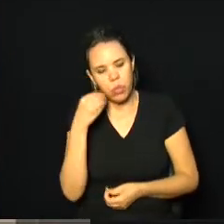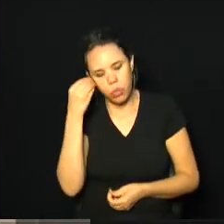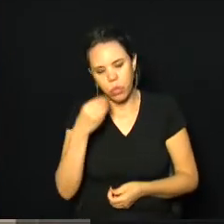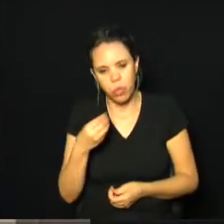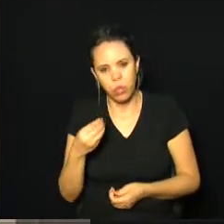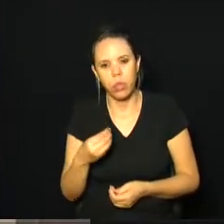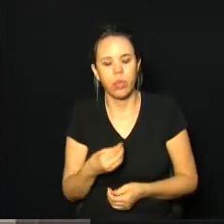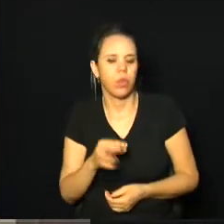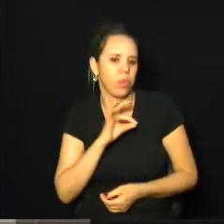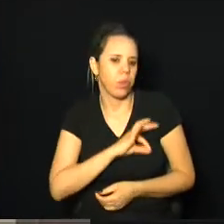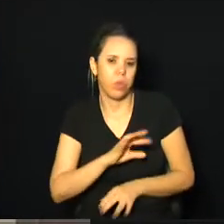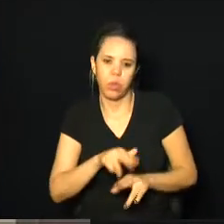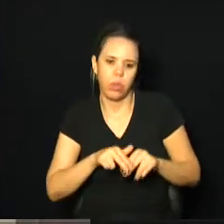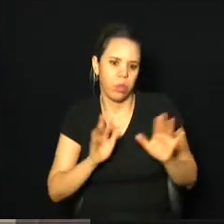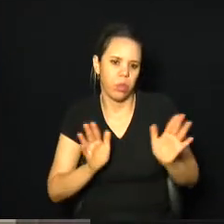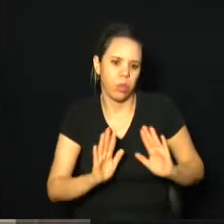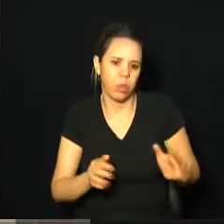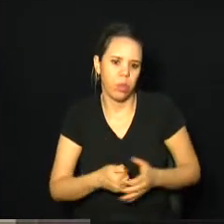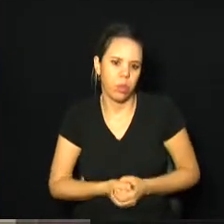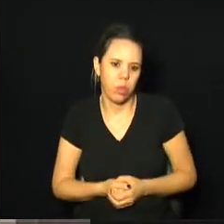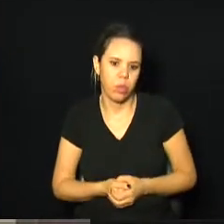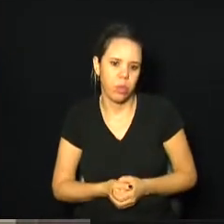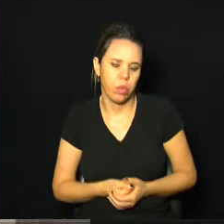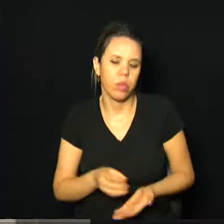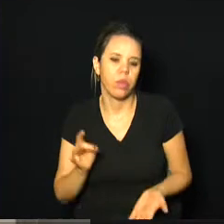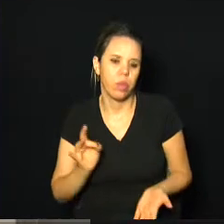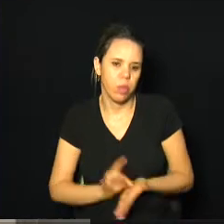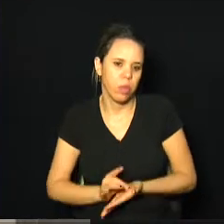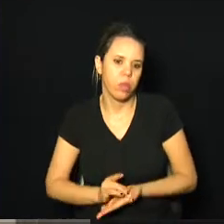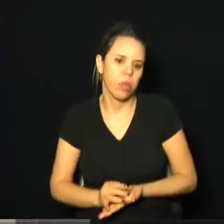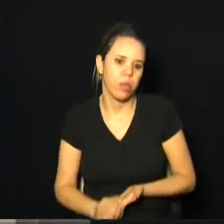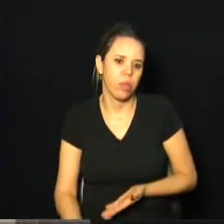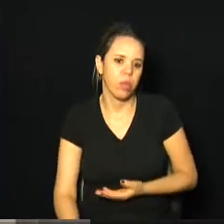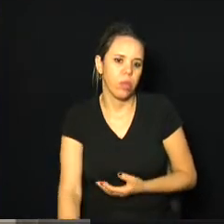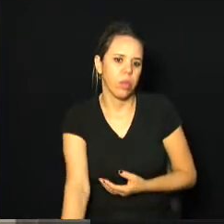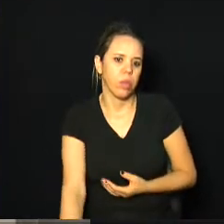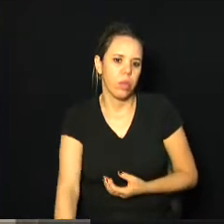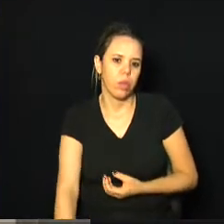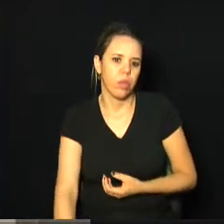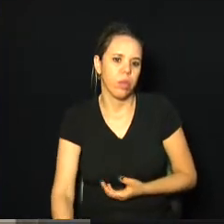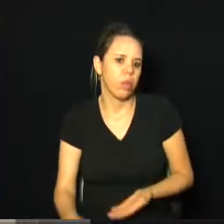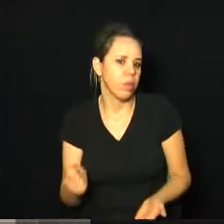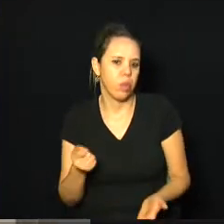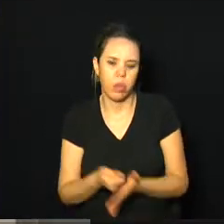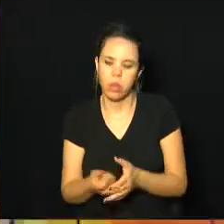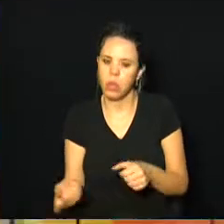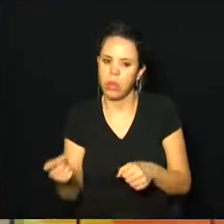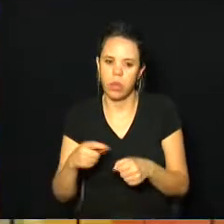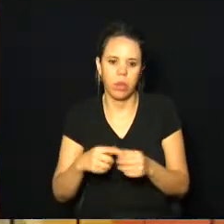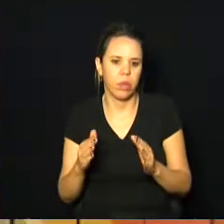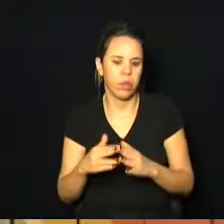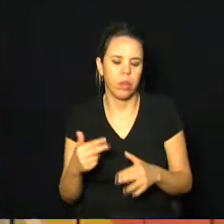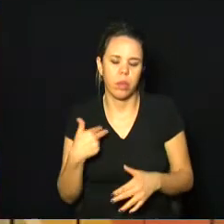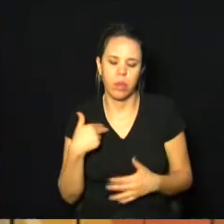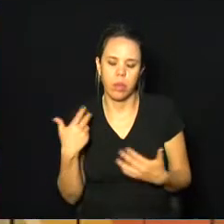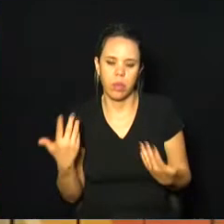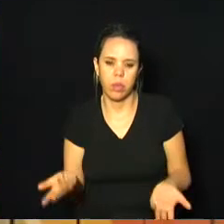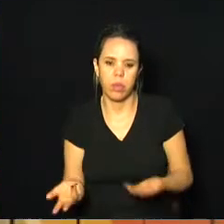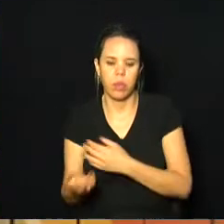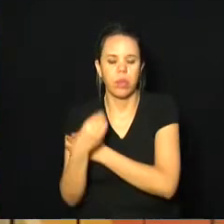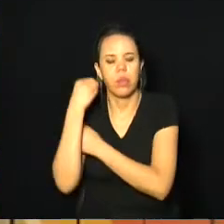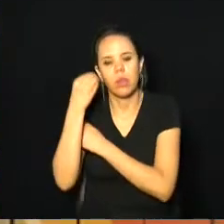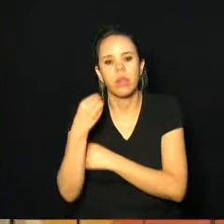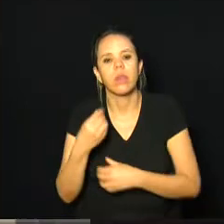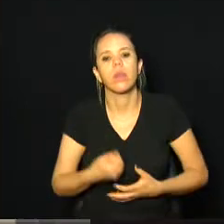era nem por salário, porque o salário lá era realmente... No máximo dava para pagar as passagens para voltar para casa. Mas, assim, por